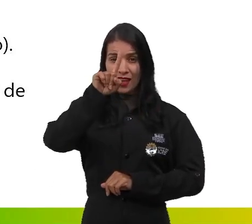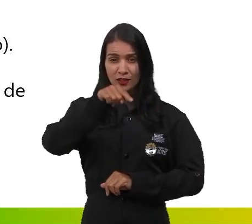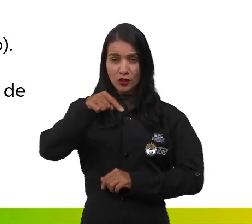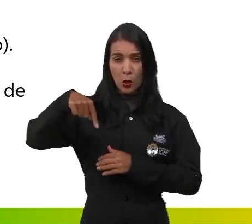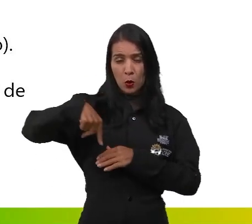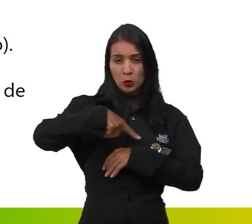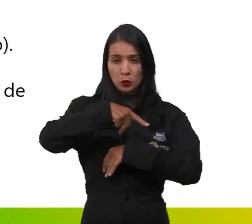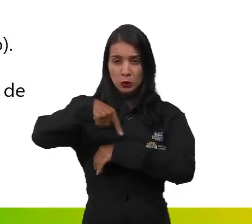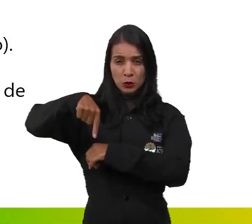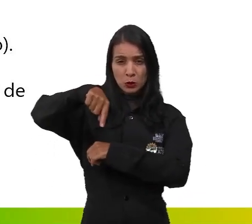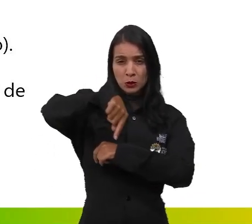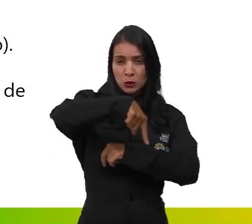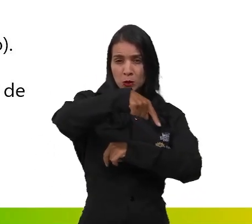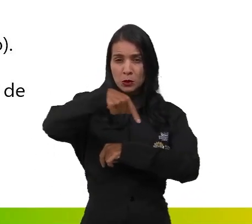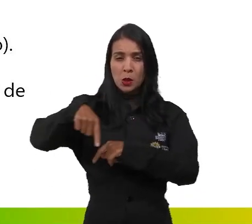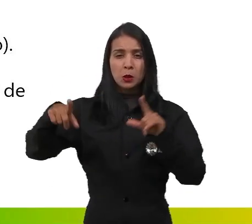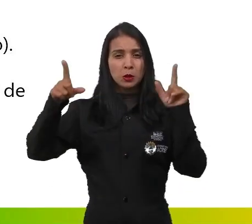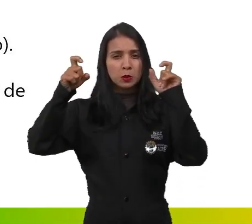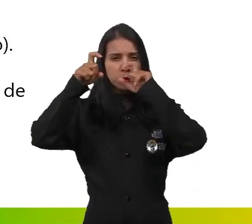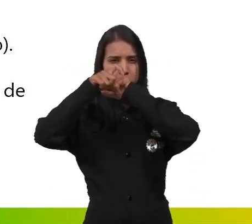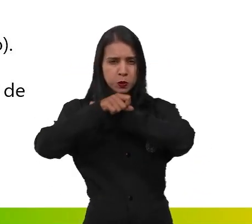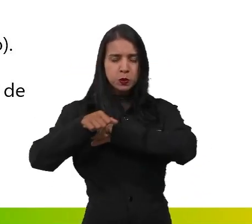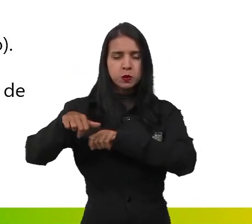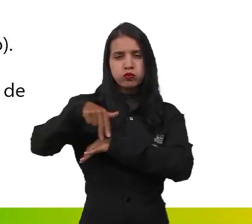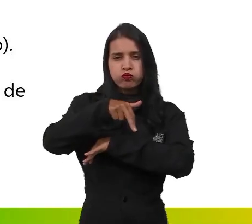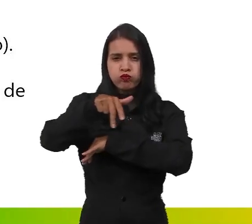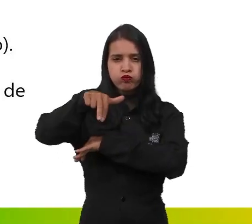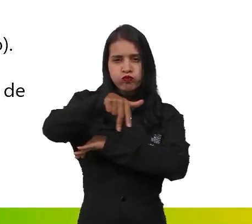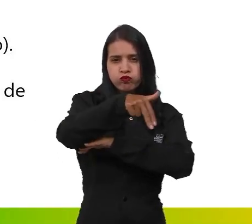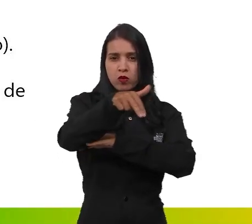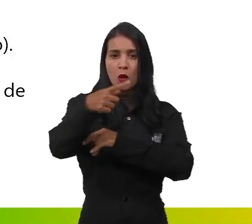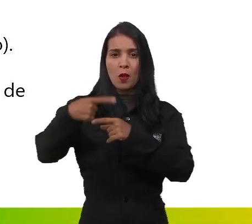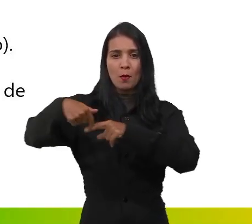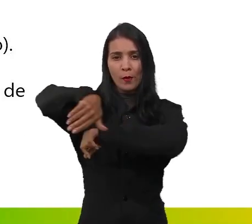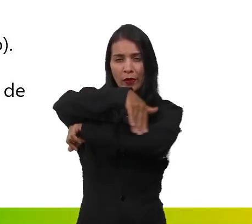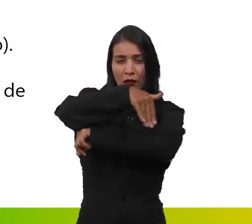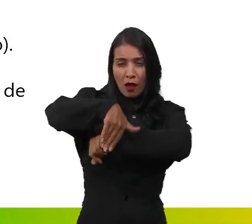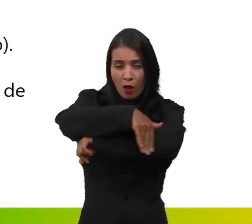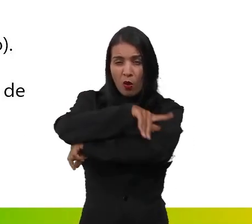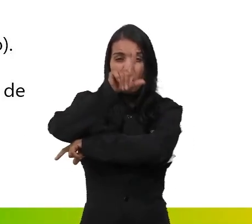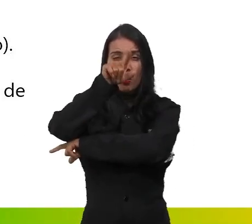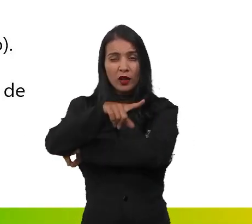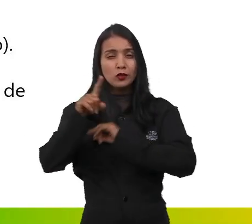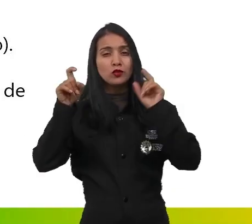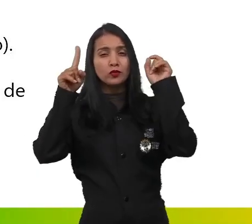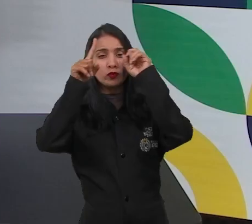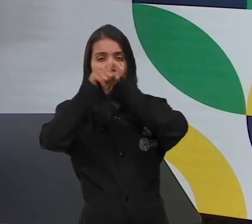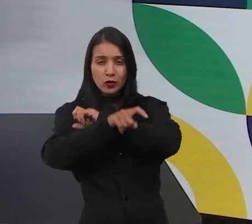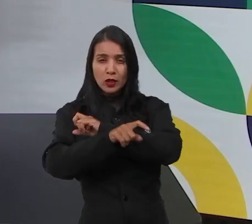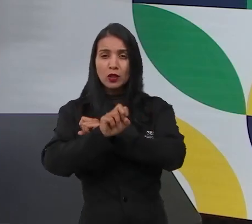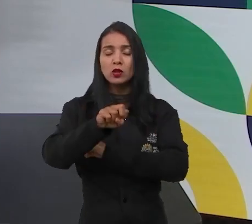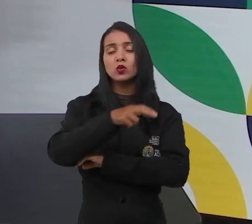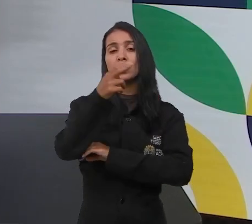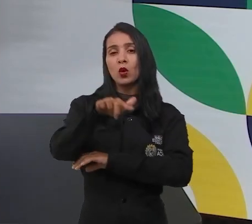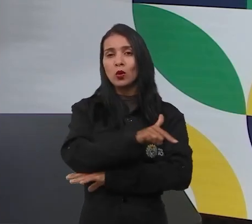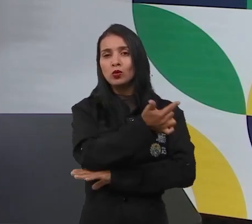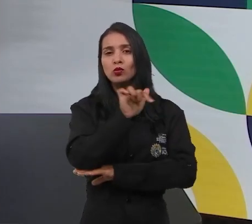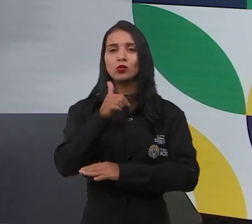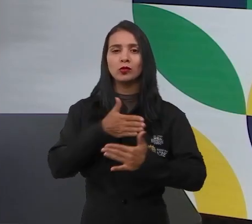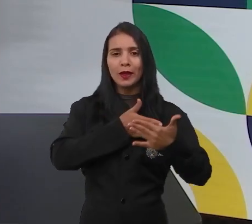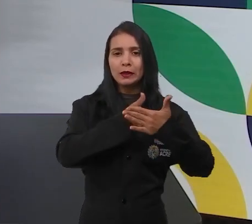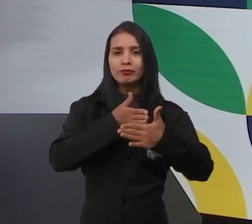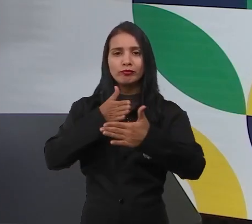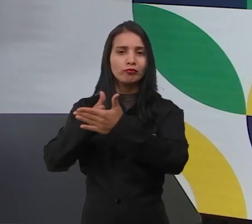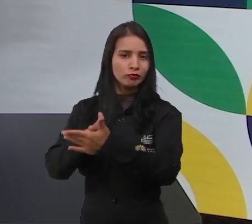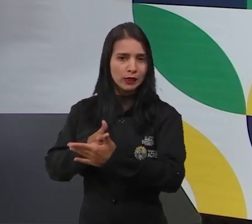transitar. A cidade como um labirinto é que ela tem, as ruas são de difícil acesso, ou as ruas são sem saída, ou seja, ali